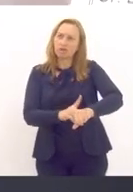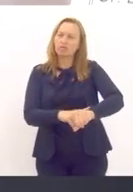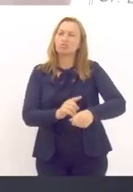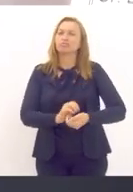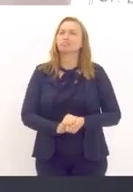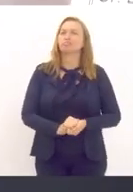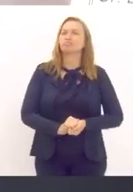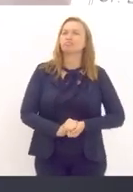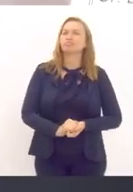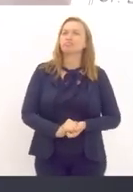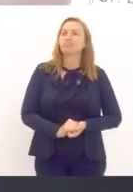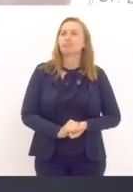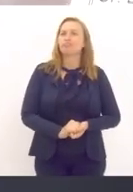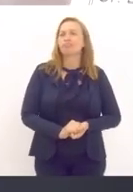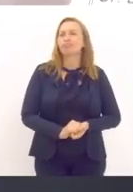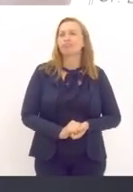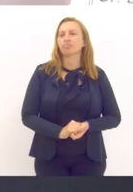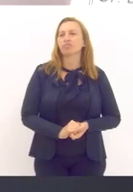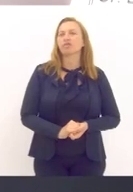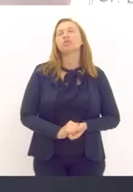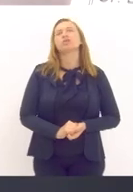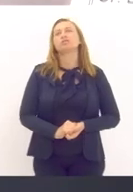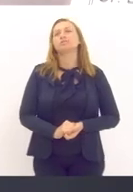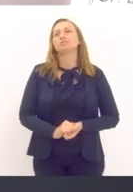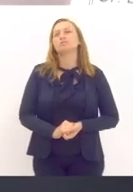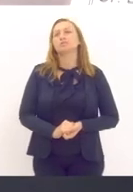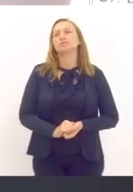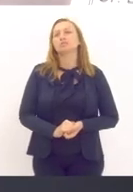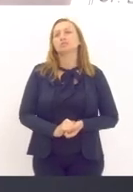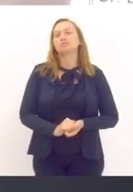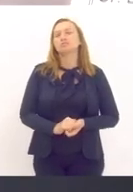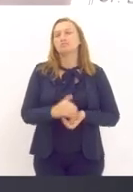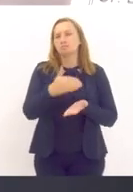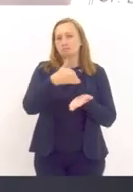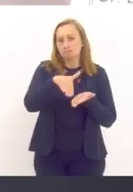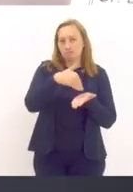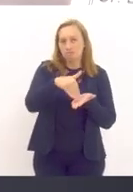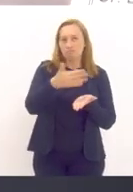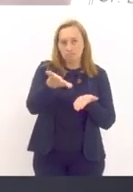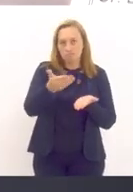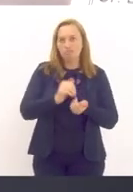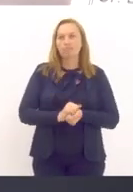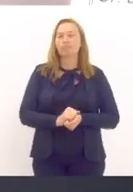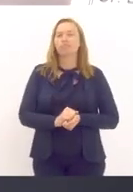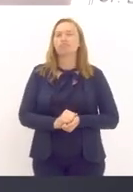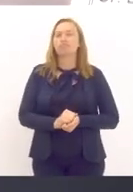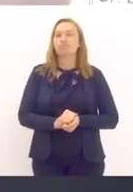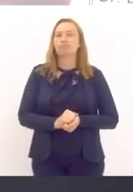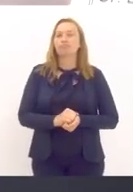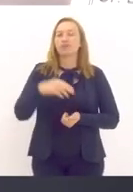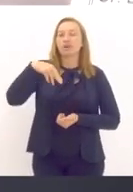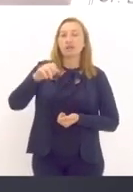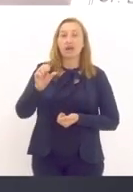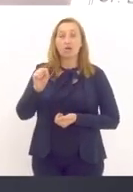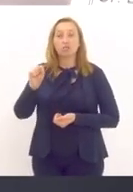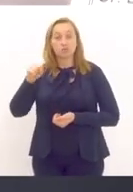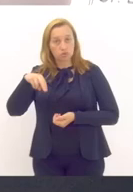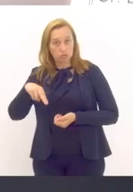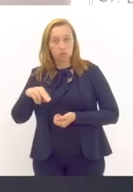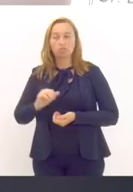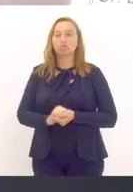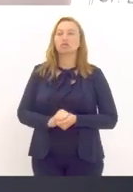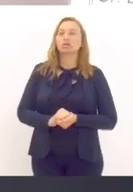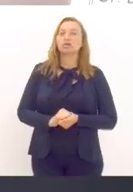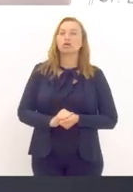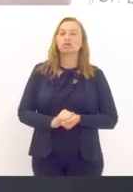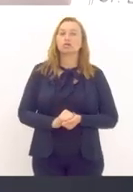isso... vinha constando, secretário Lobo e secretário Nelson, vinha